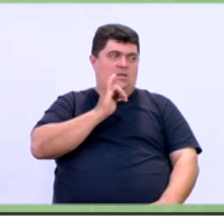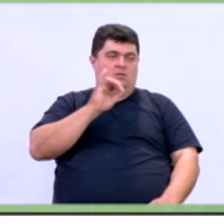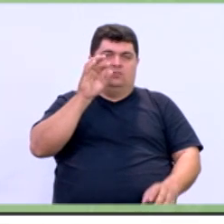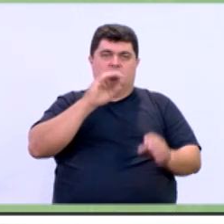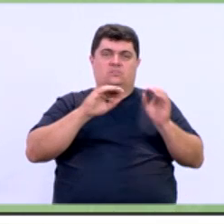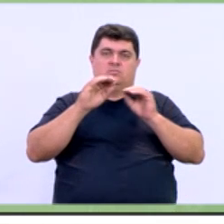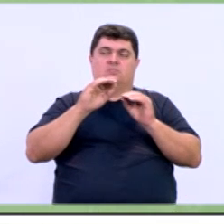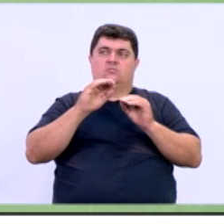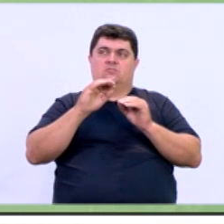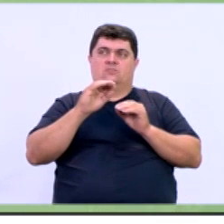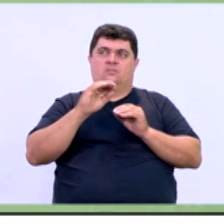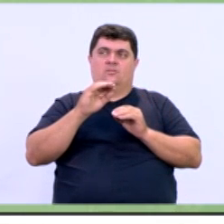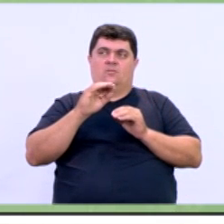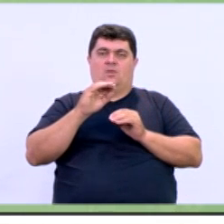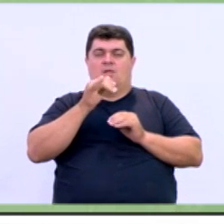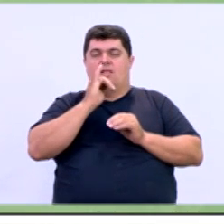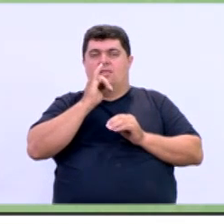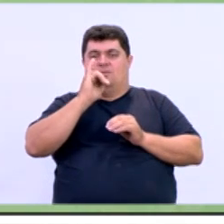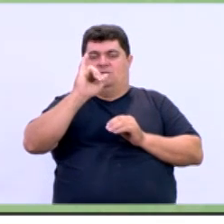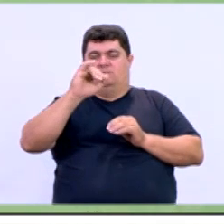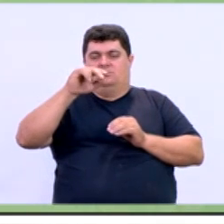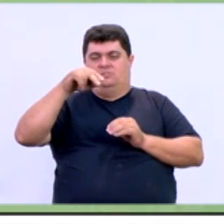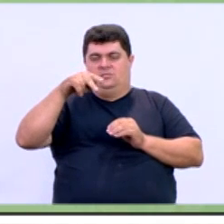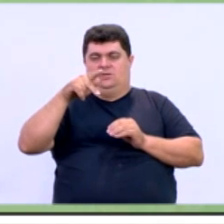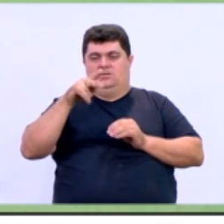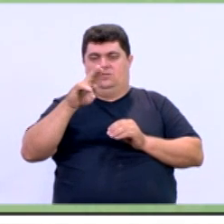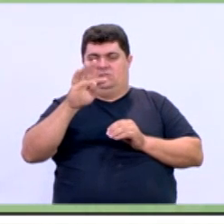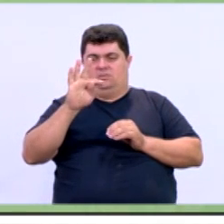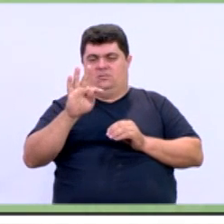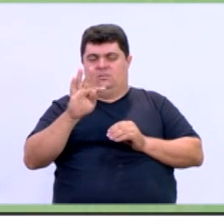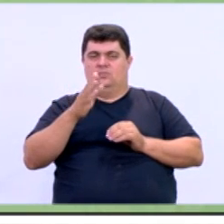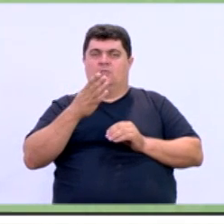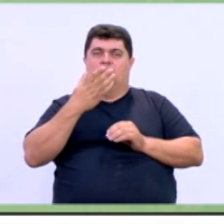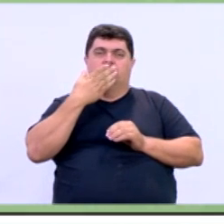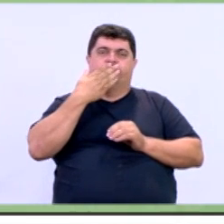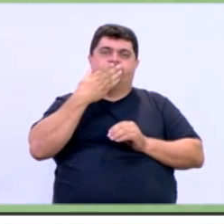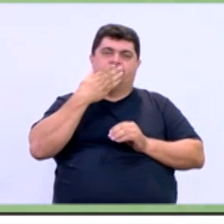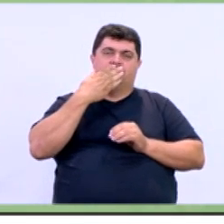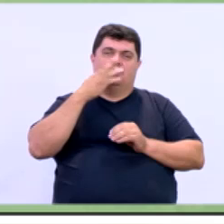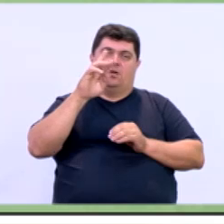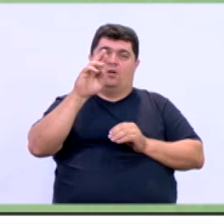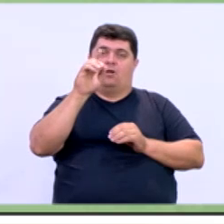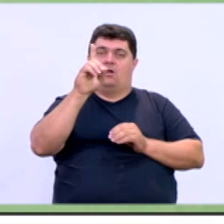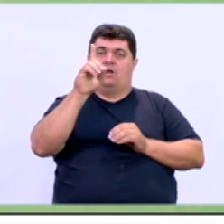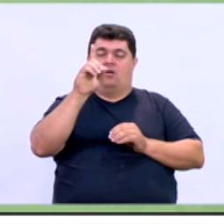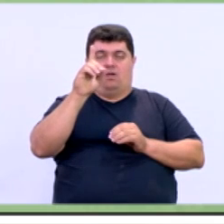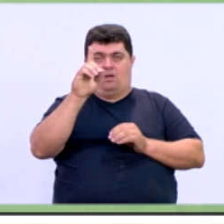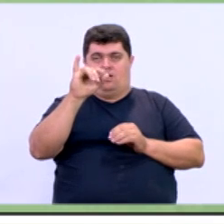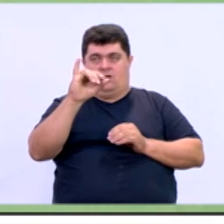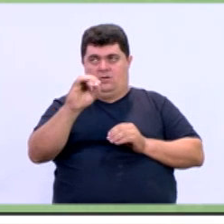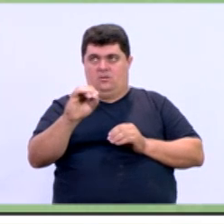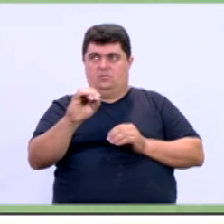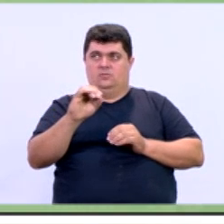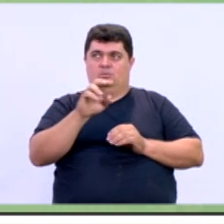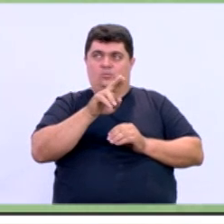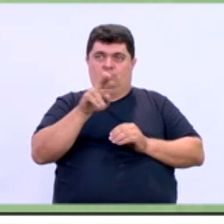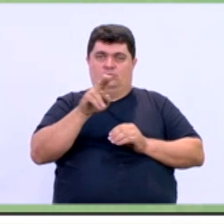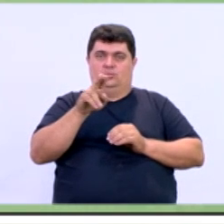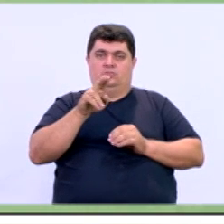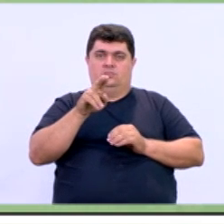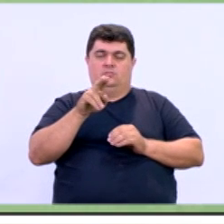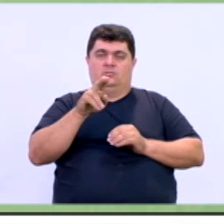aqui é input, o tipo dele muda para rádio, o nome aqui nós colocamos do